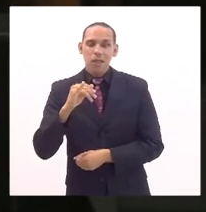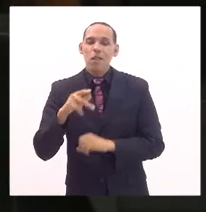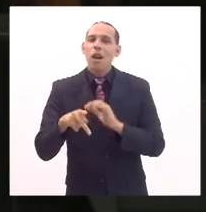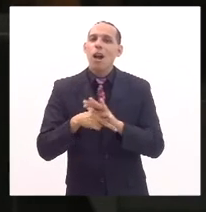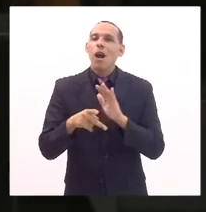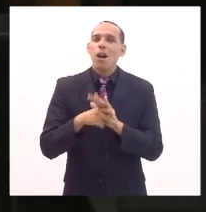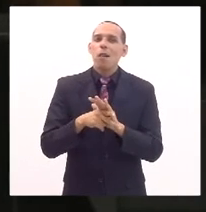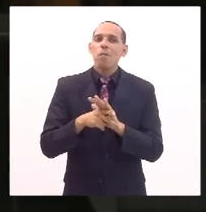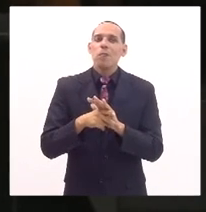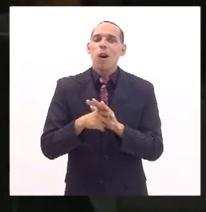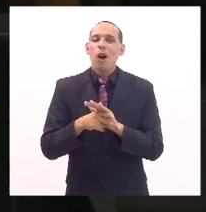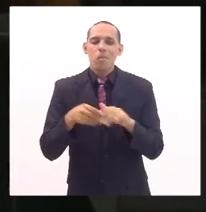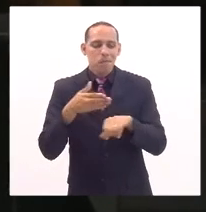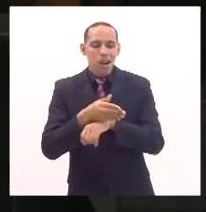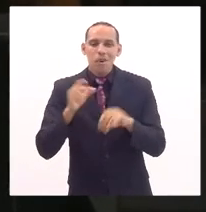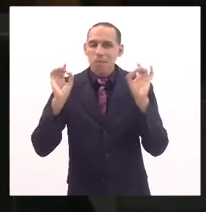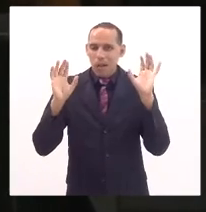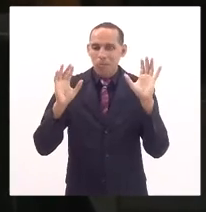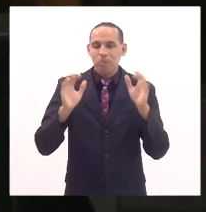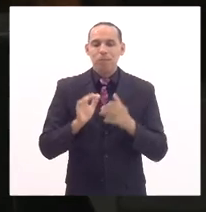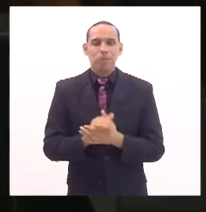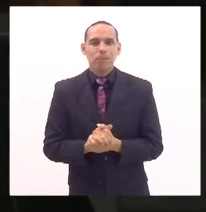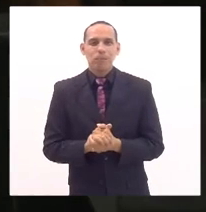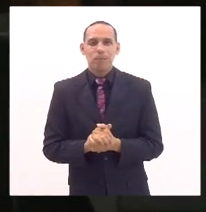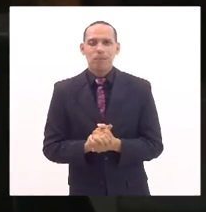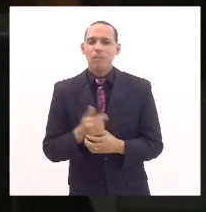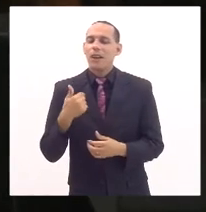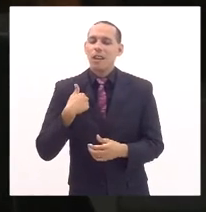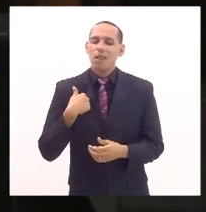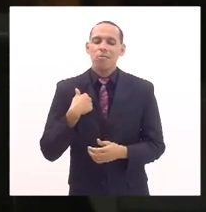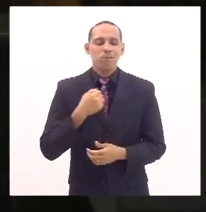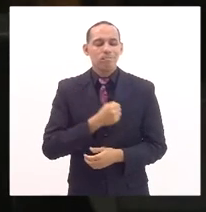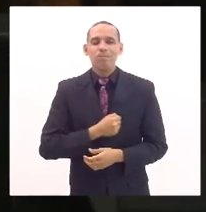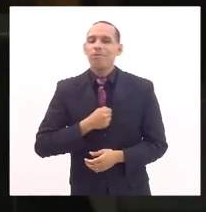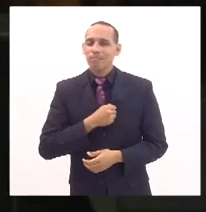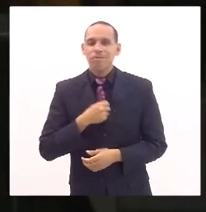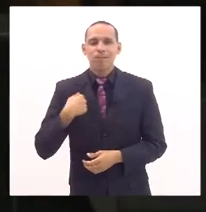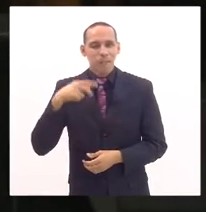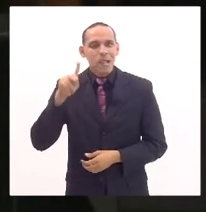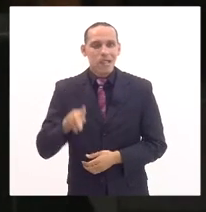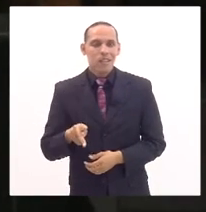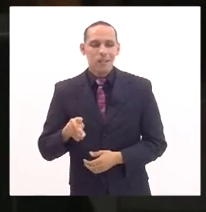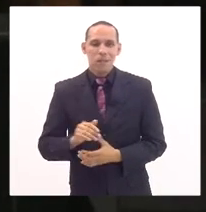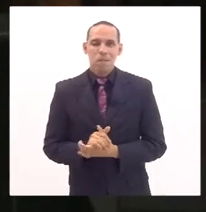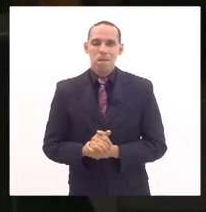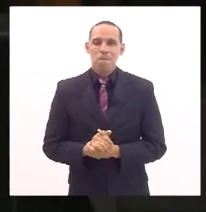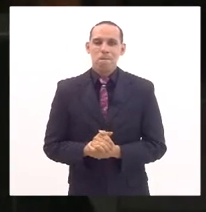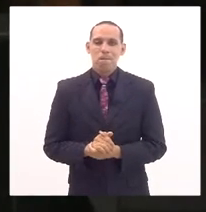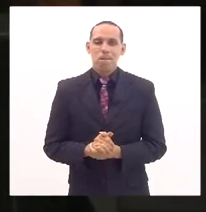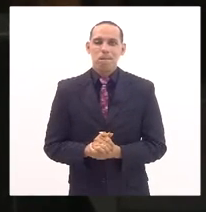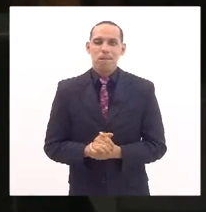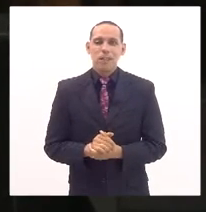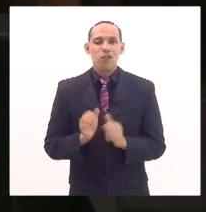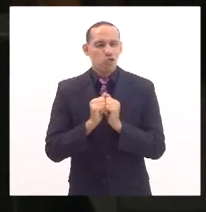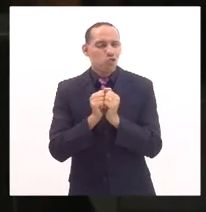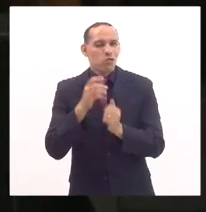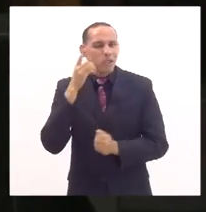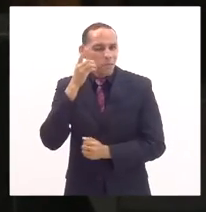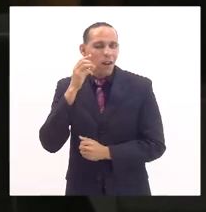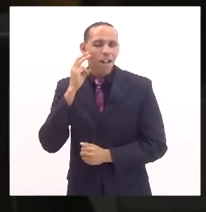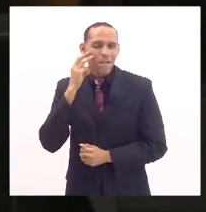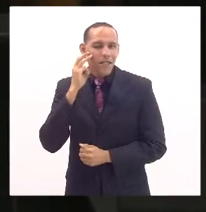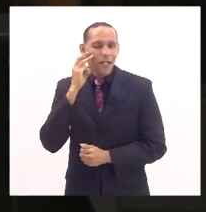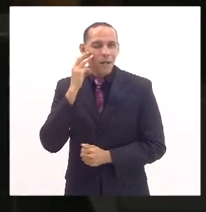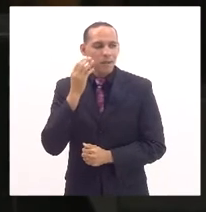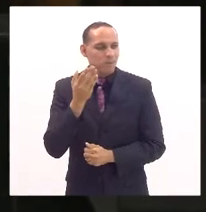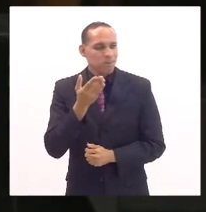participações especiais que eu tive a satisfação de presidir Deputado waldeck foi